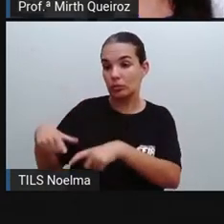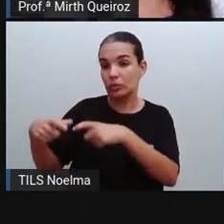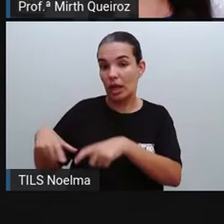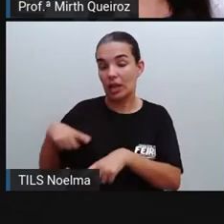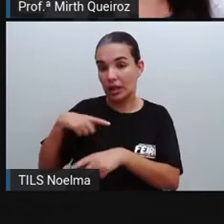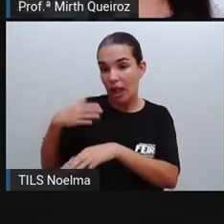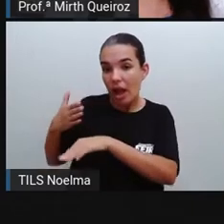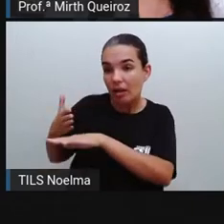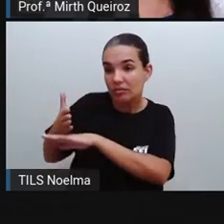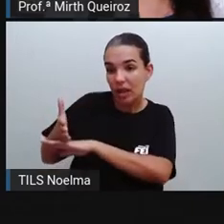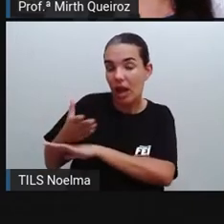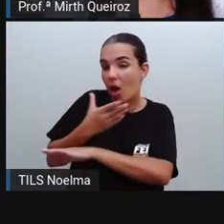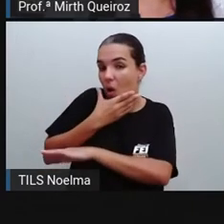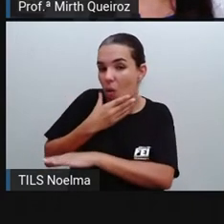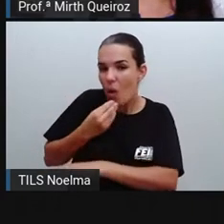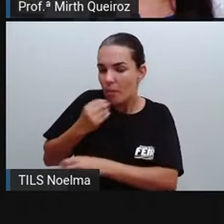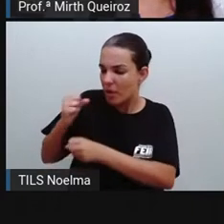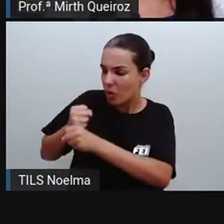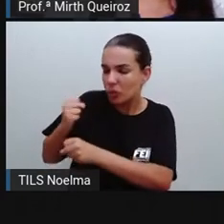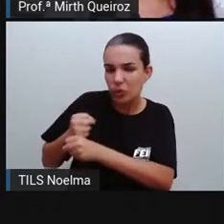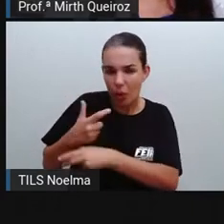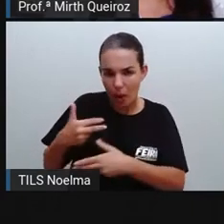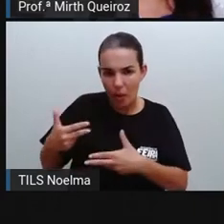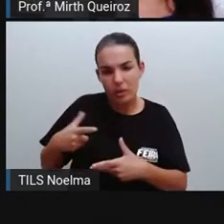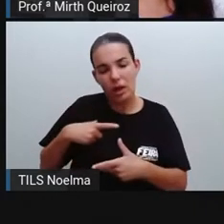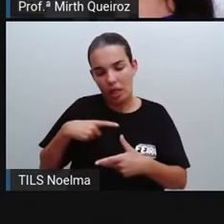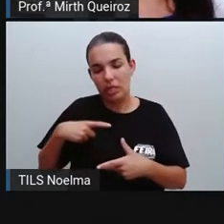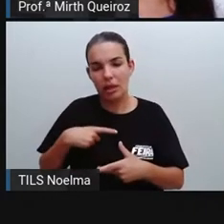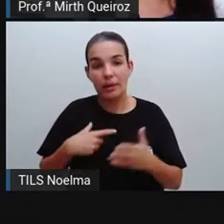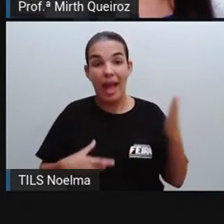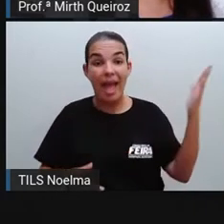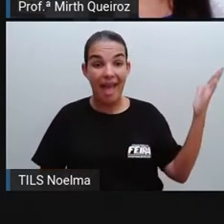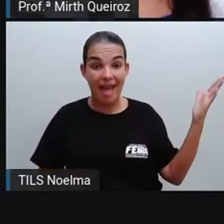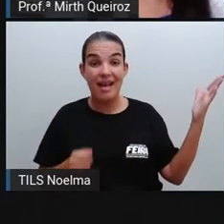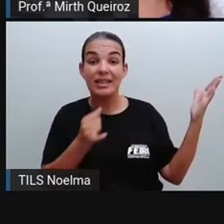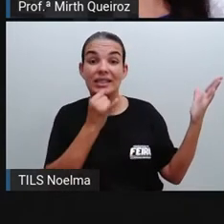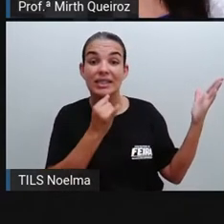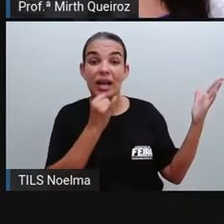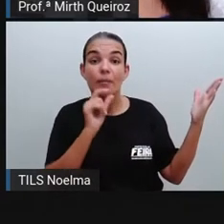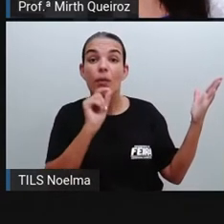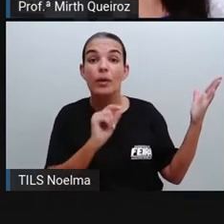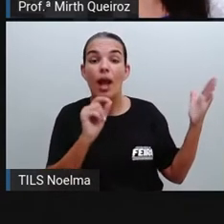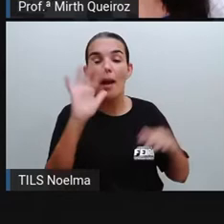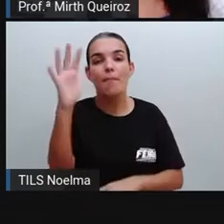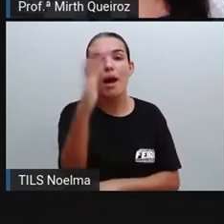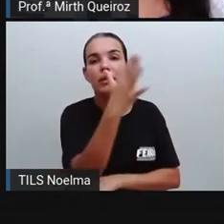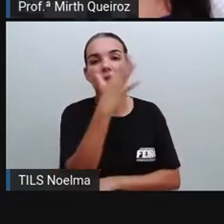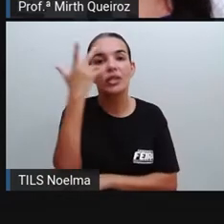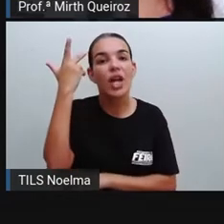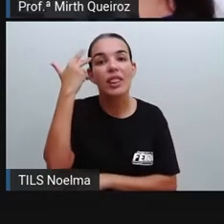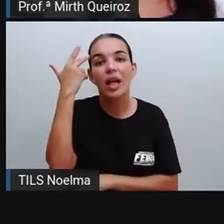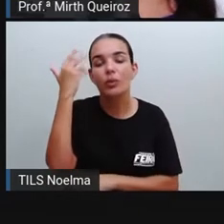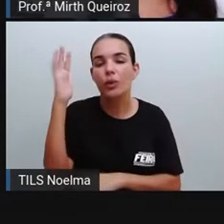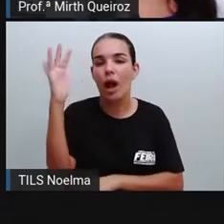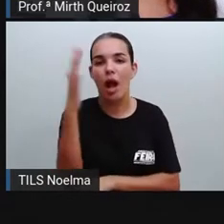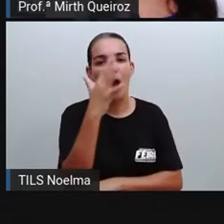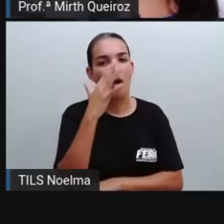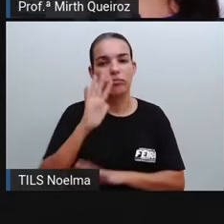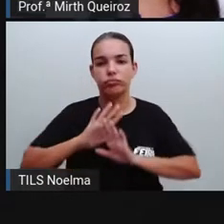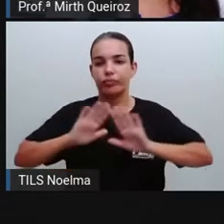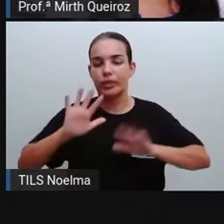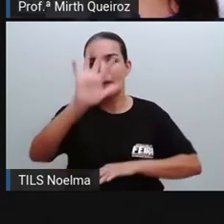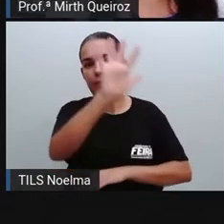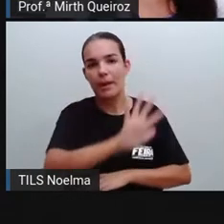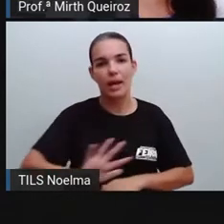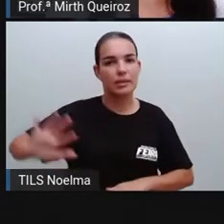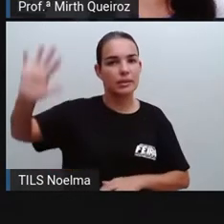interferência do ser humano para sua composição. Aí nós temos aqui um exemplo de paisagem natural, né? Paisagem natural é sinônimo